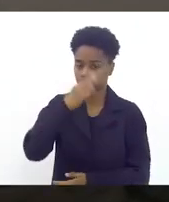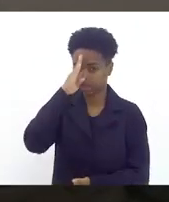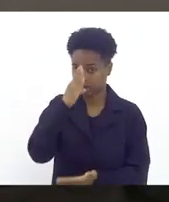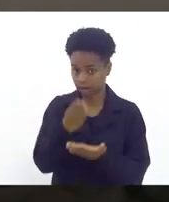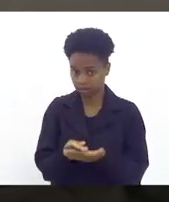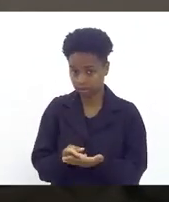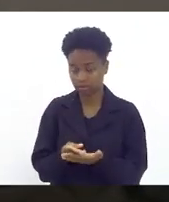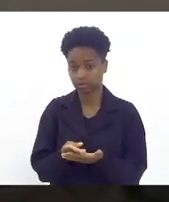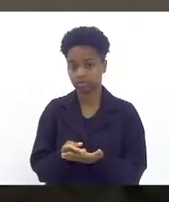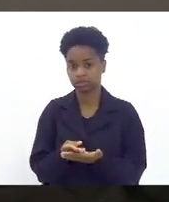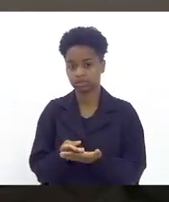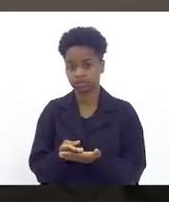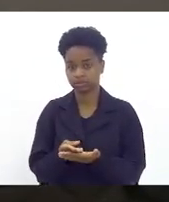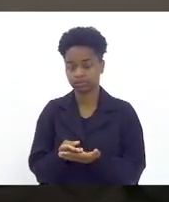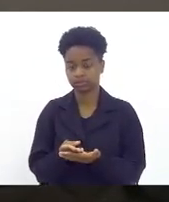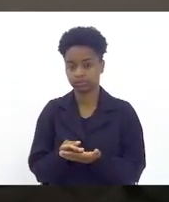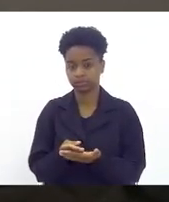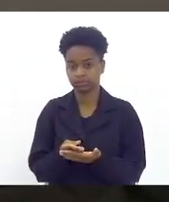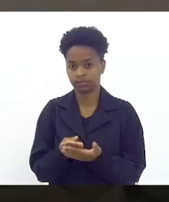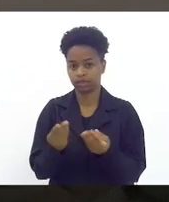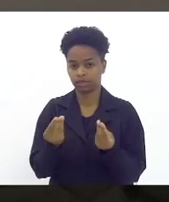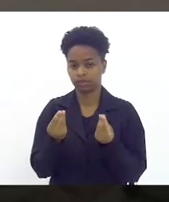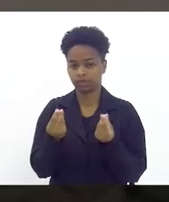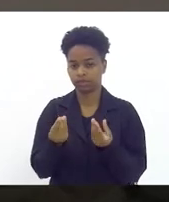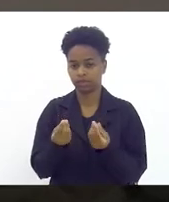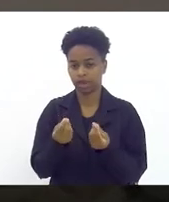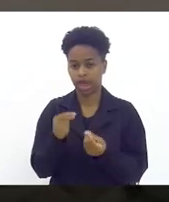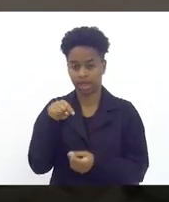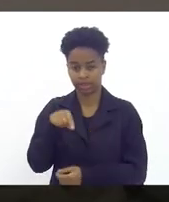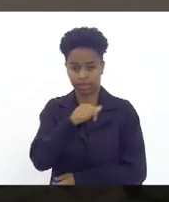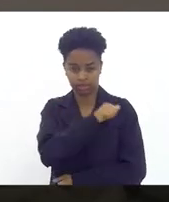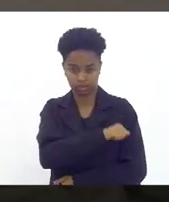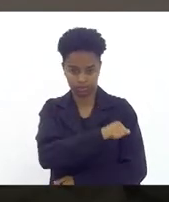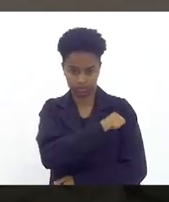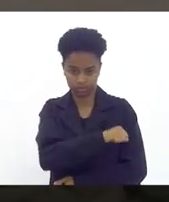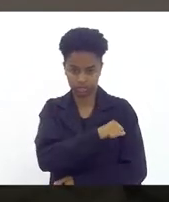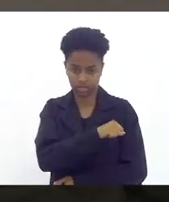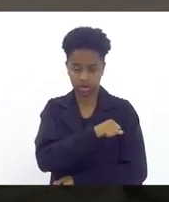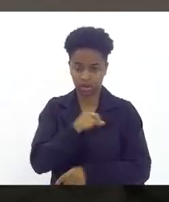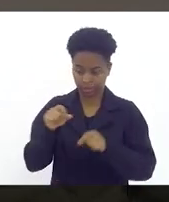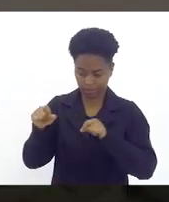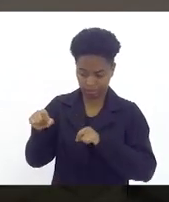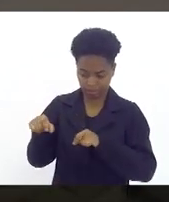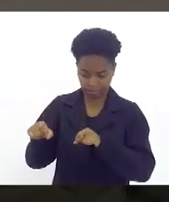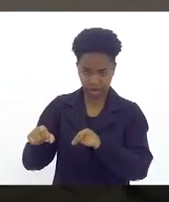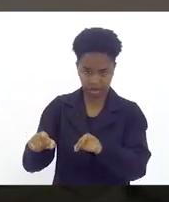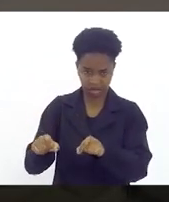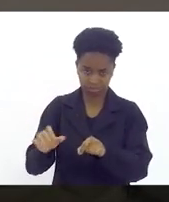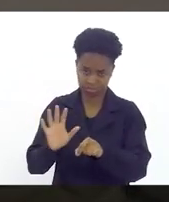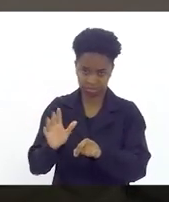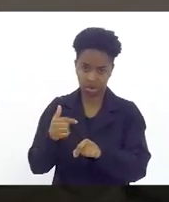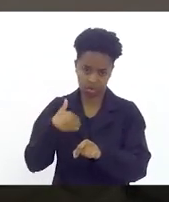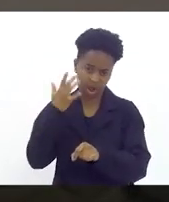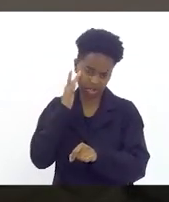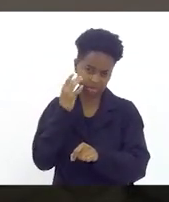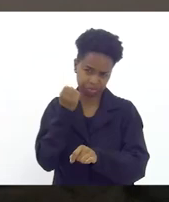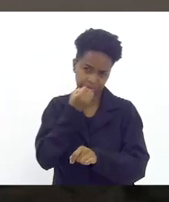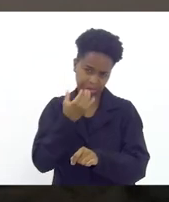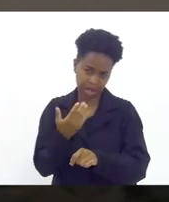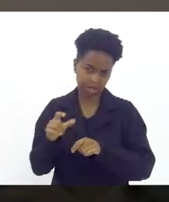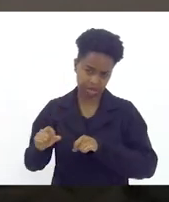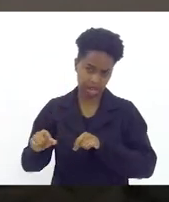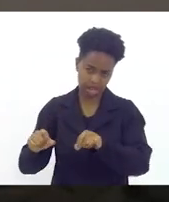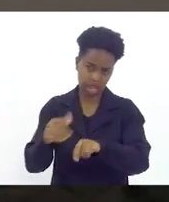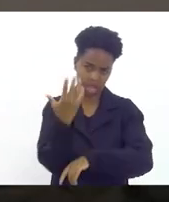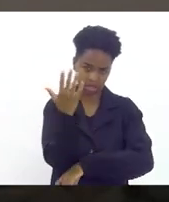que Como o Rio de Janeiro não na Restauração na Restauração eu acho que a gente está até muito bem em relação